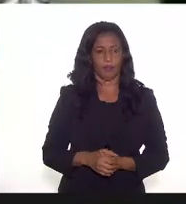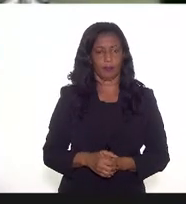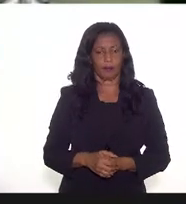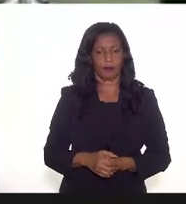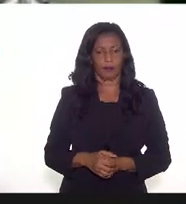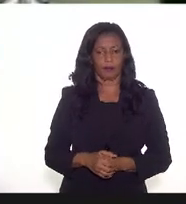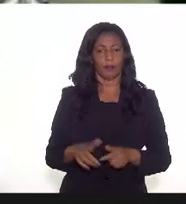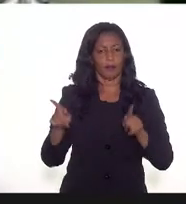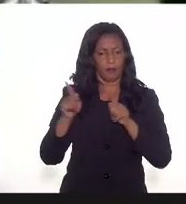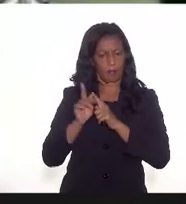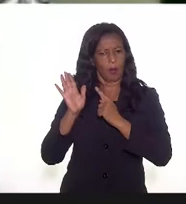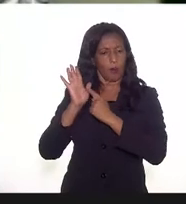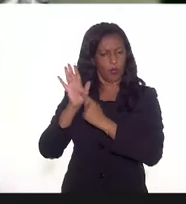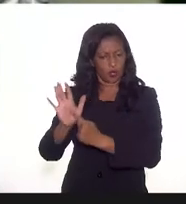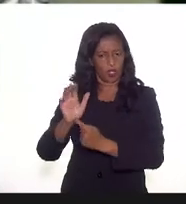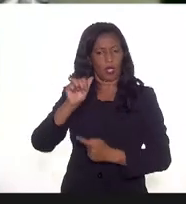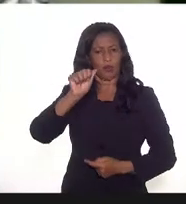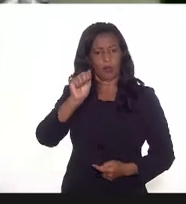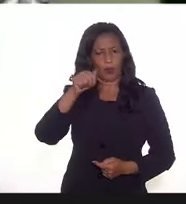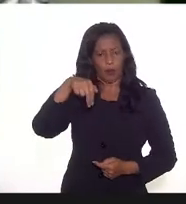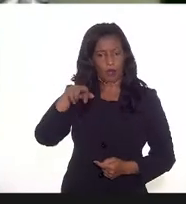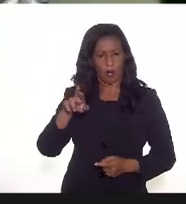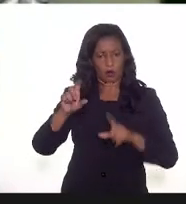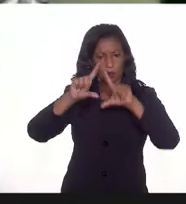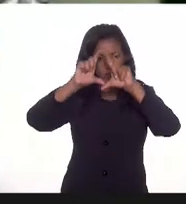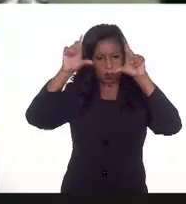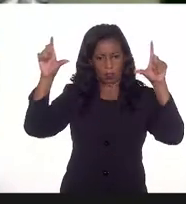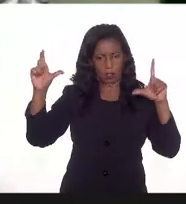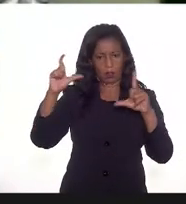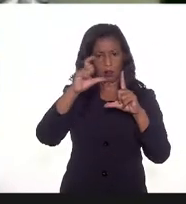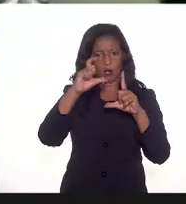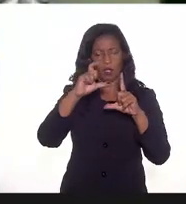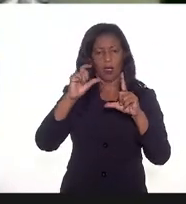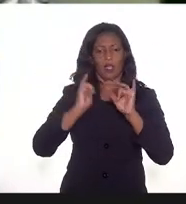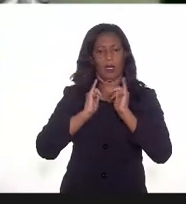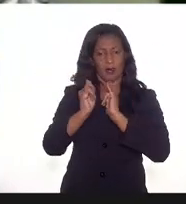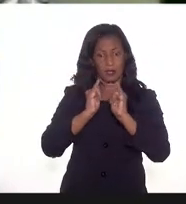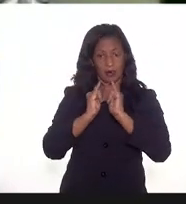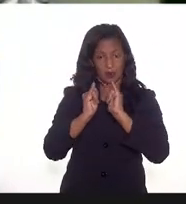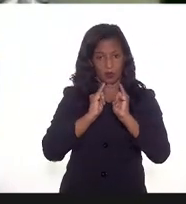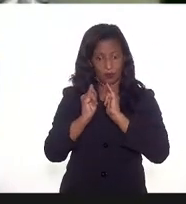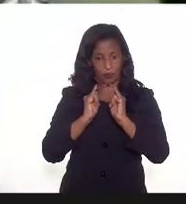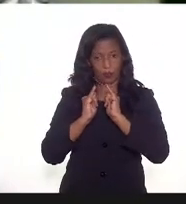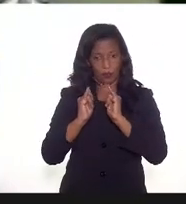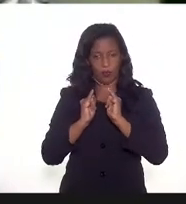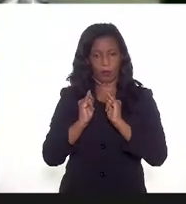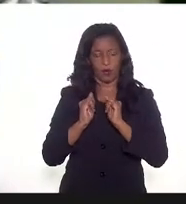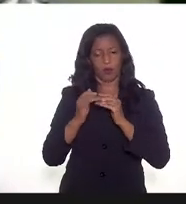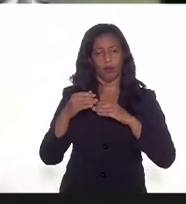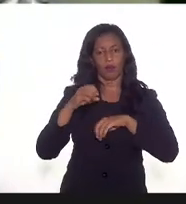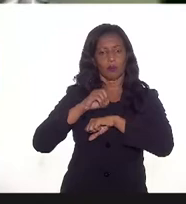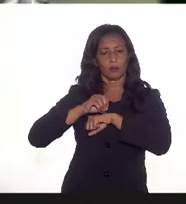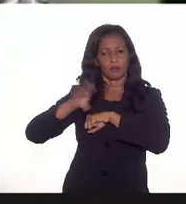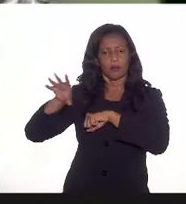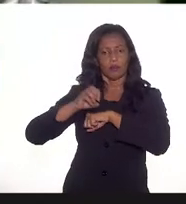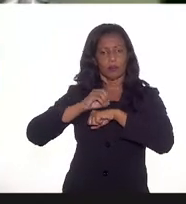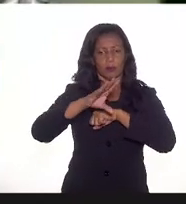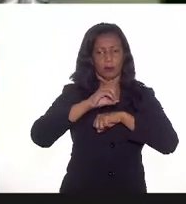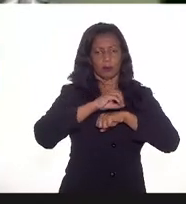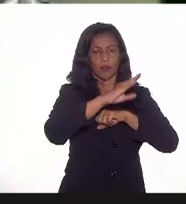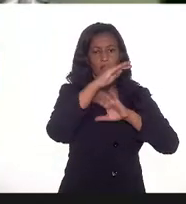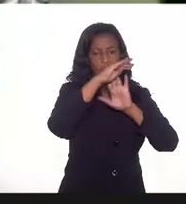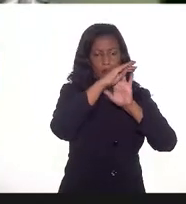bem sinalizado pelo André na exposição dele, essas informações serão consolidadas e encaminhadas a todos os